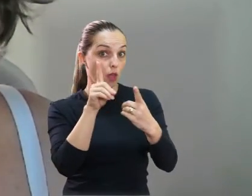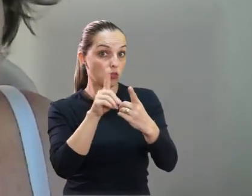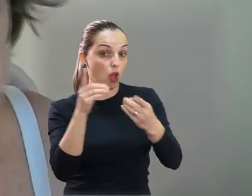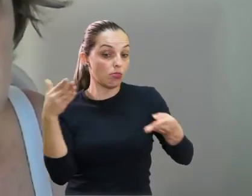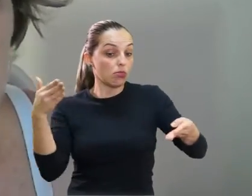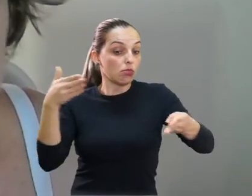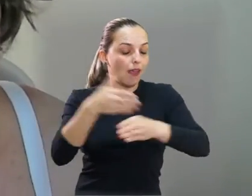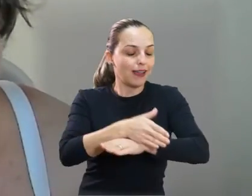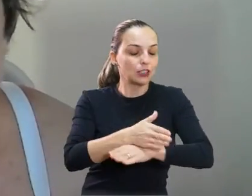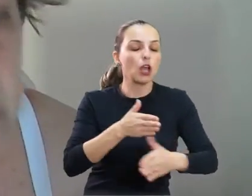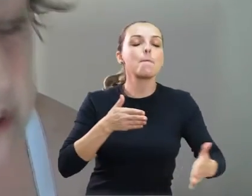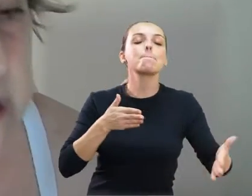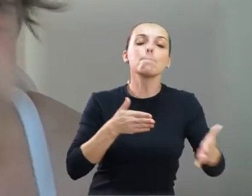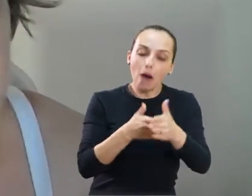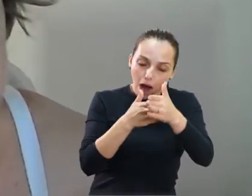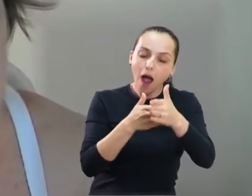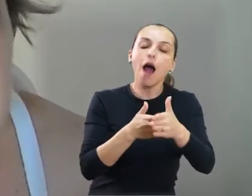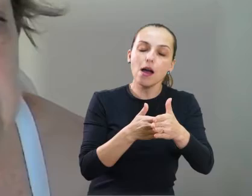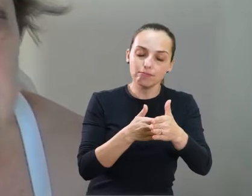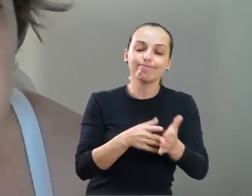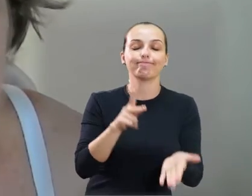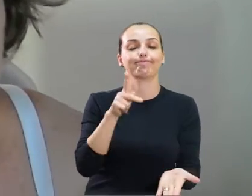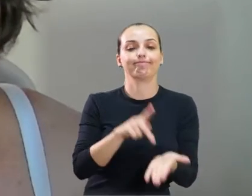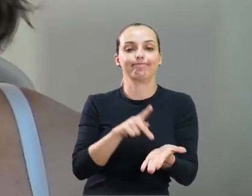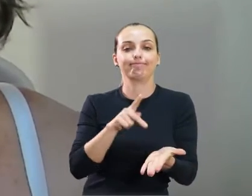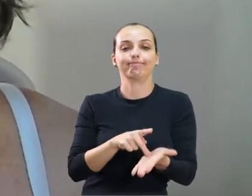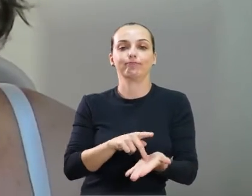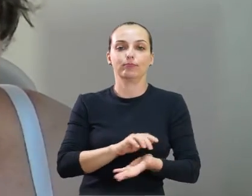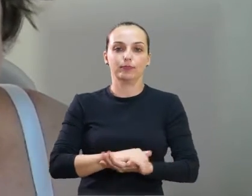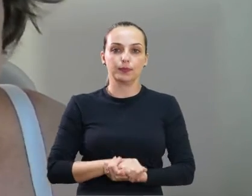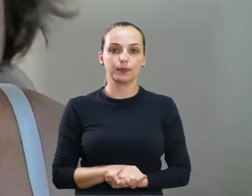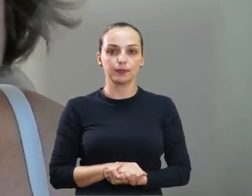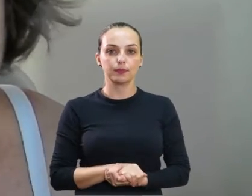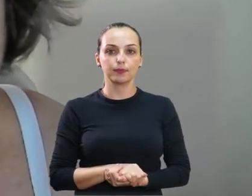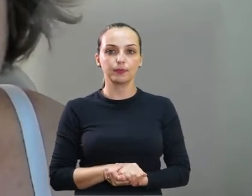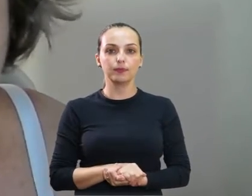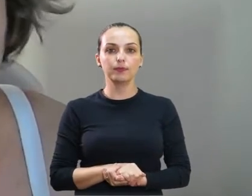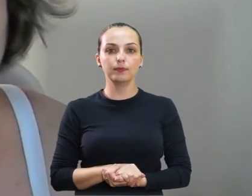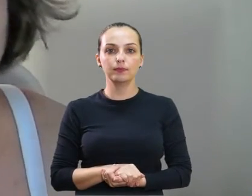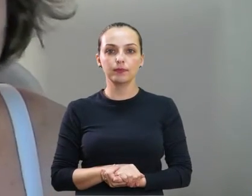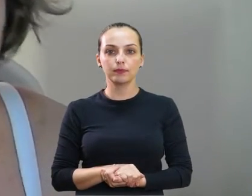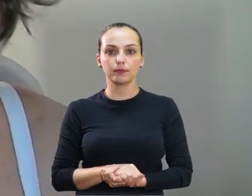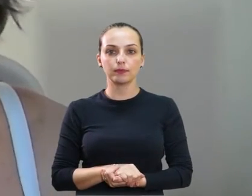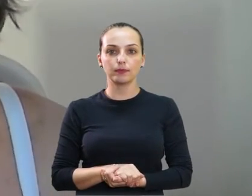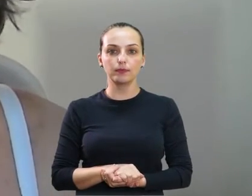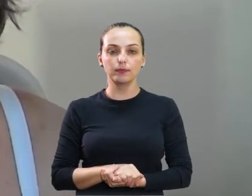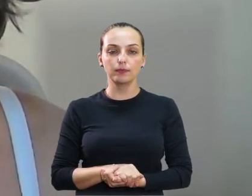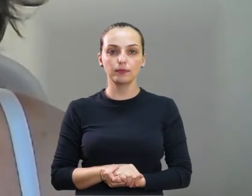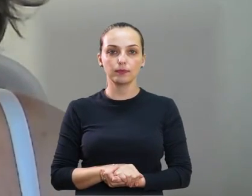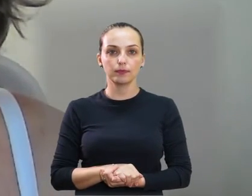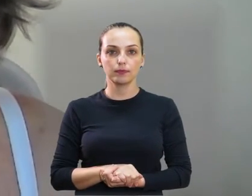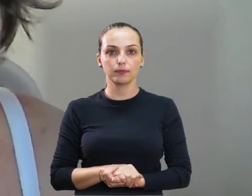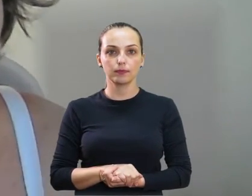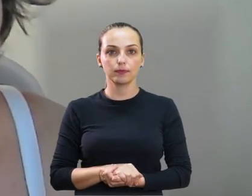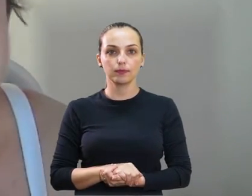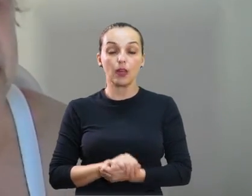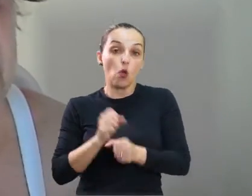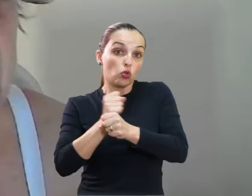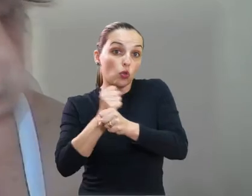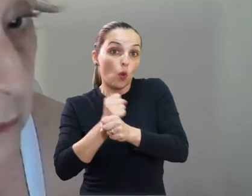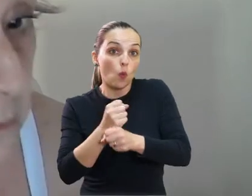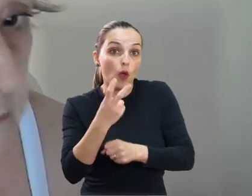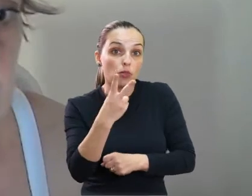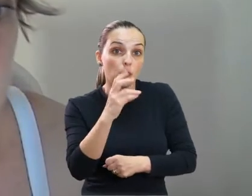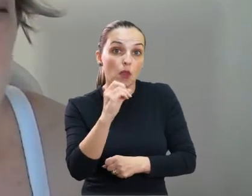de saúde, os centros de testagem, para que façam o diagnóstico. O que nós observamos um pouco